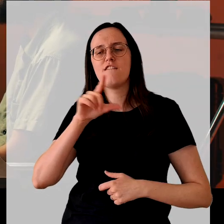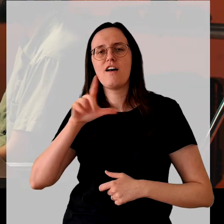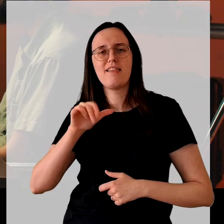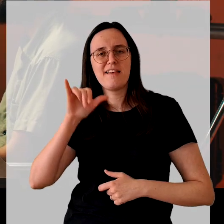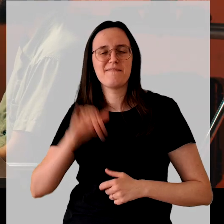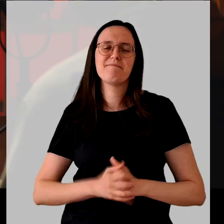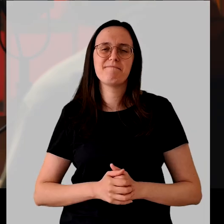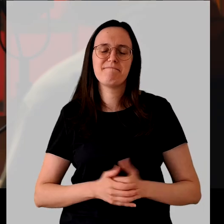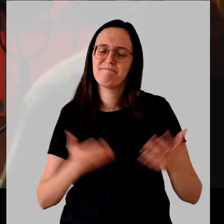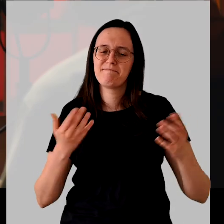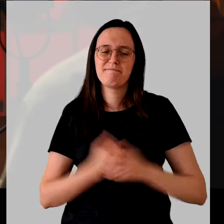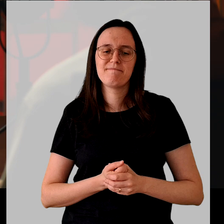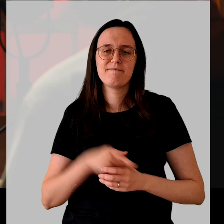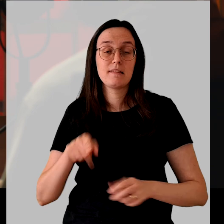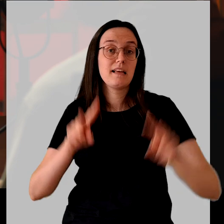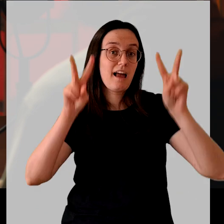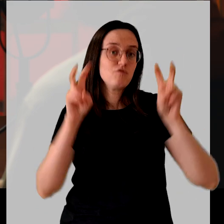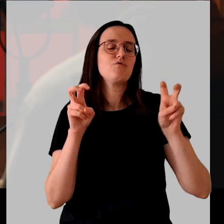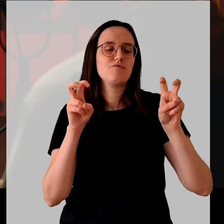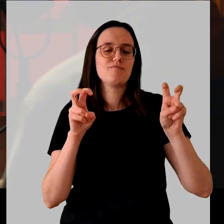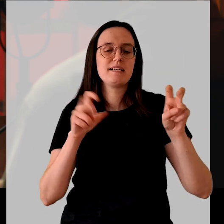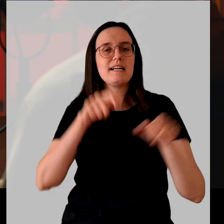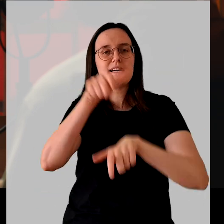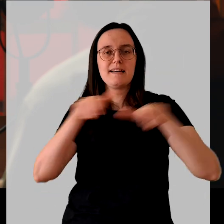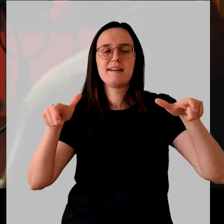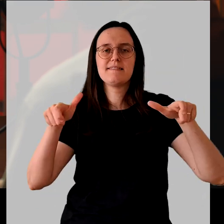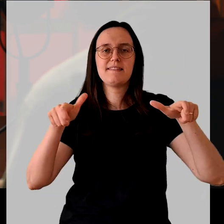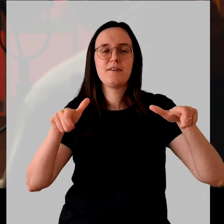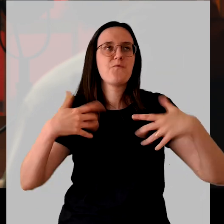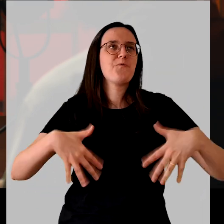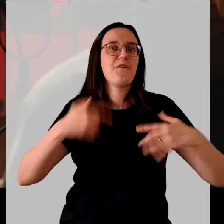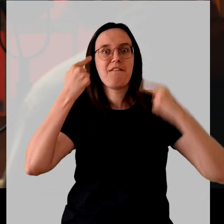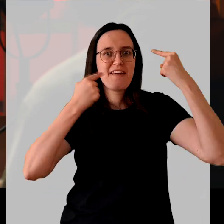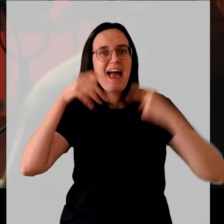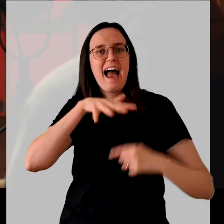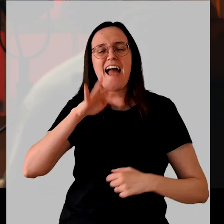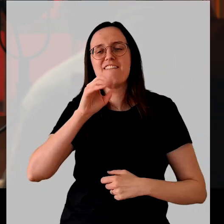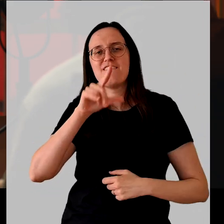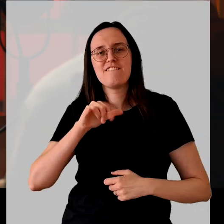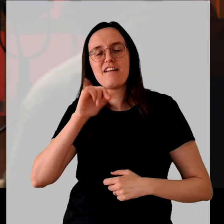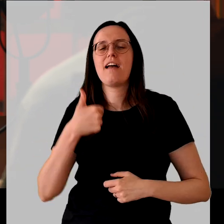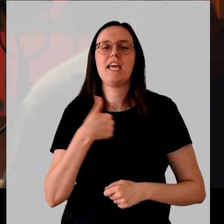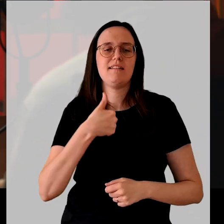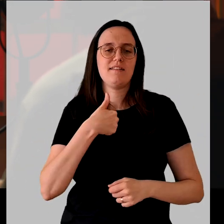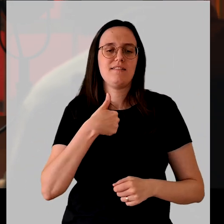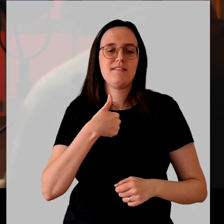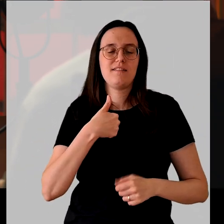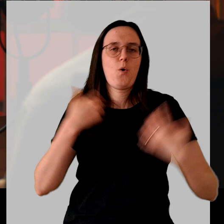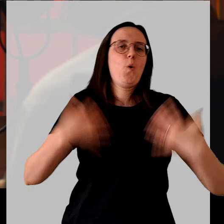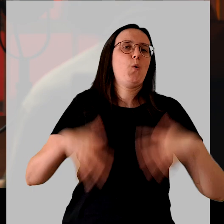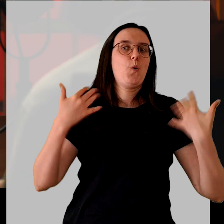Foley. E aí, cara, é um assunto assim que o pessoal pira demais, né? A parte de Foley, eu